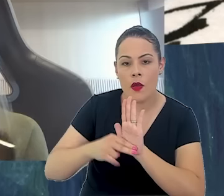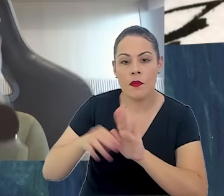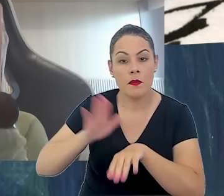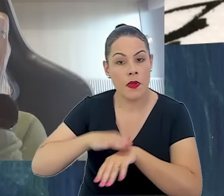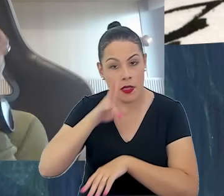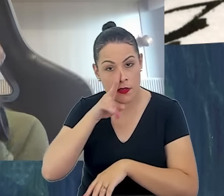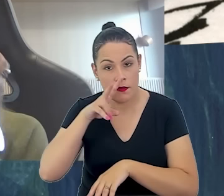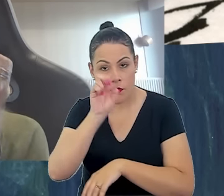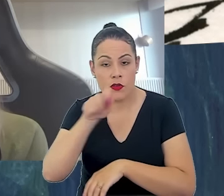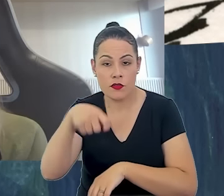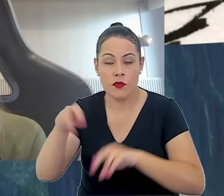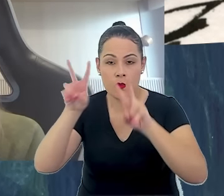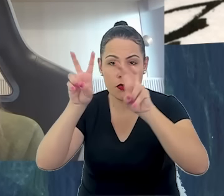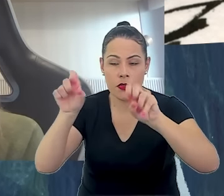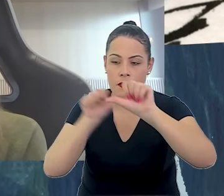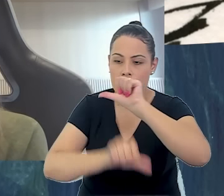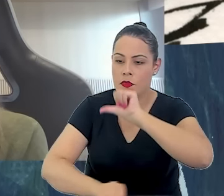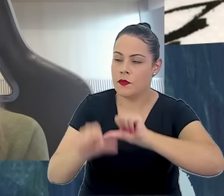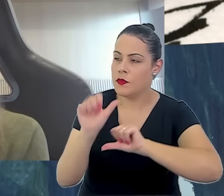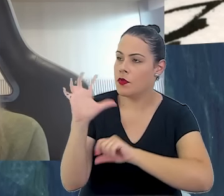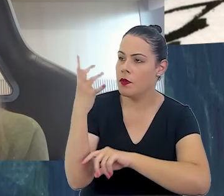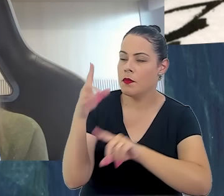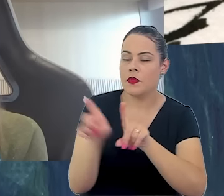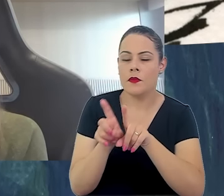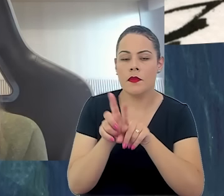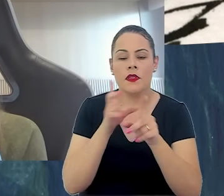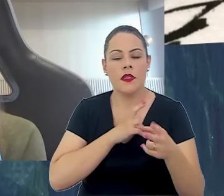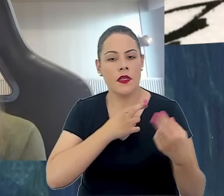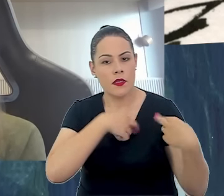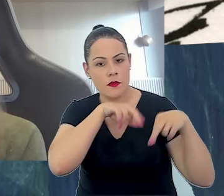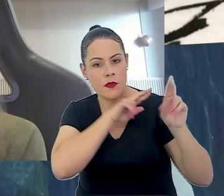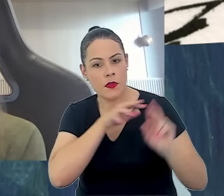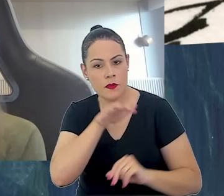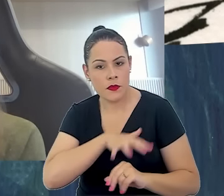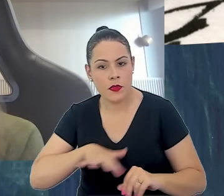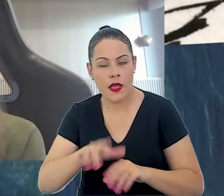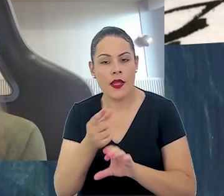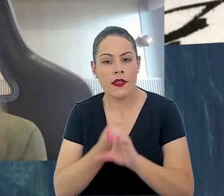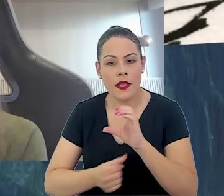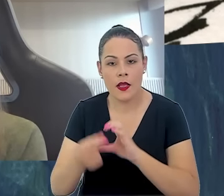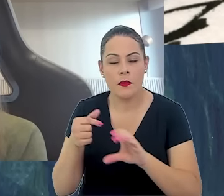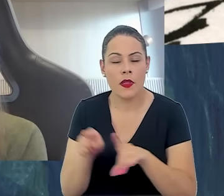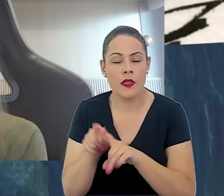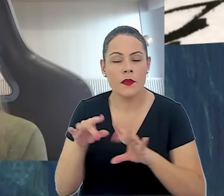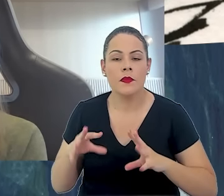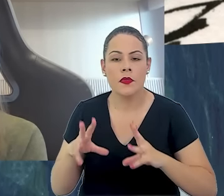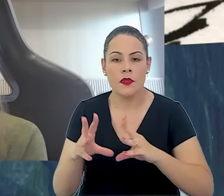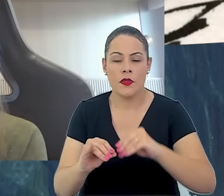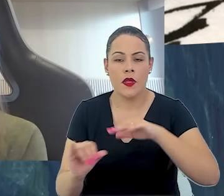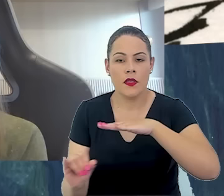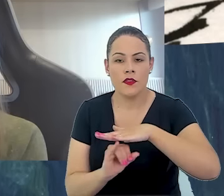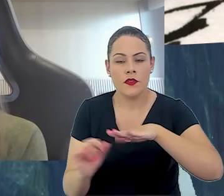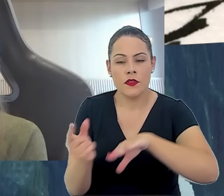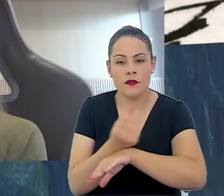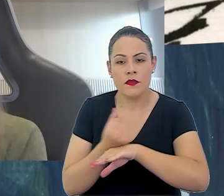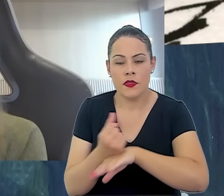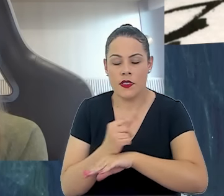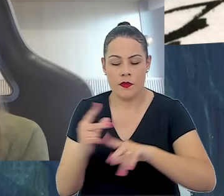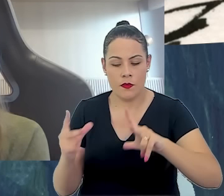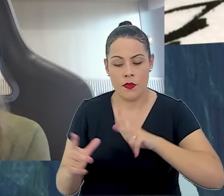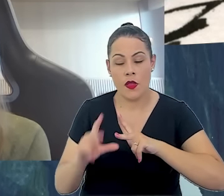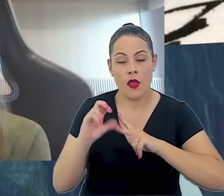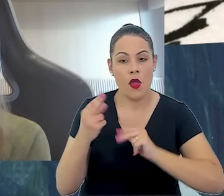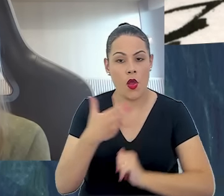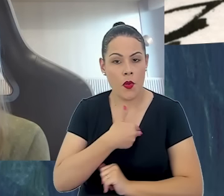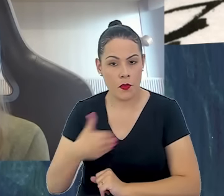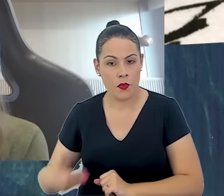mais fortes em relação à mudança climática, e o papel de mercados de capital e das instituições financeiras públicas